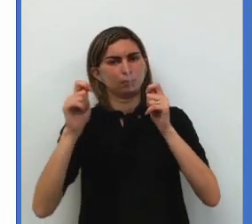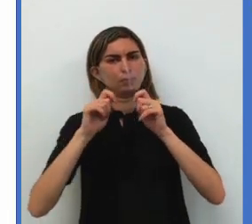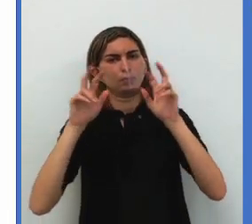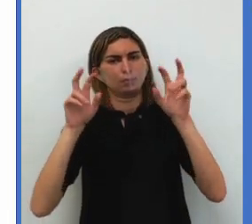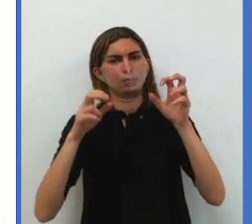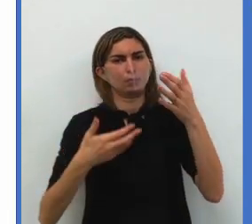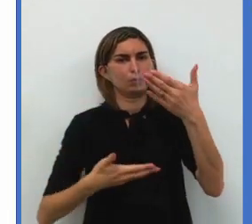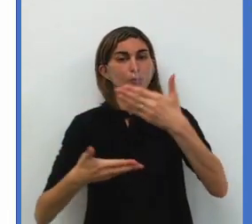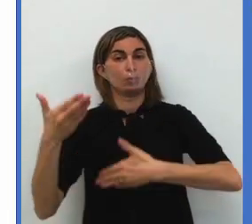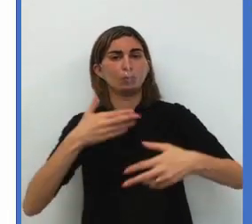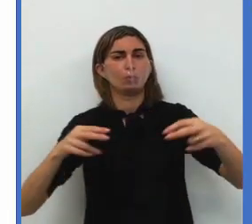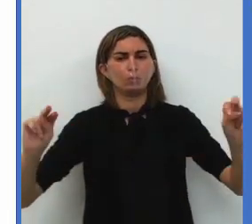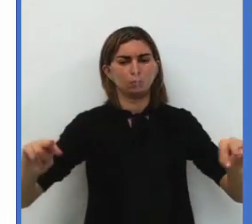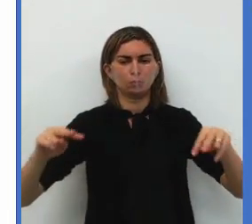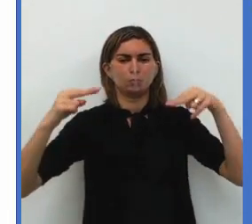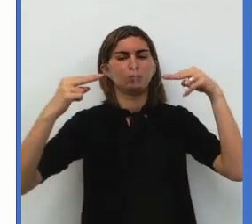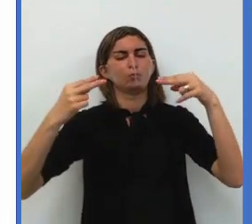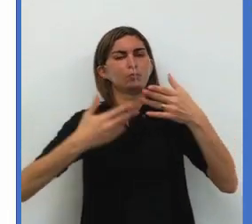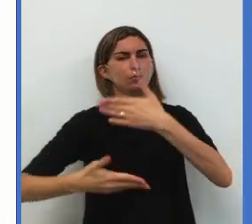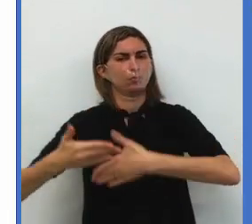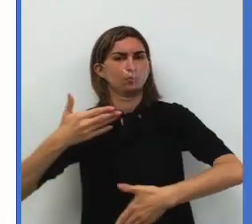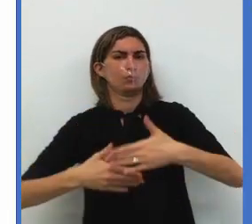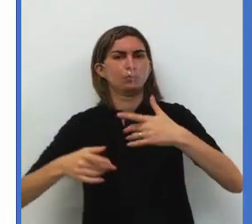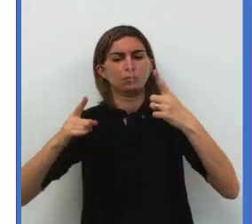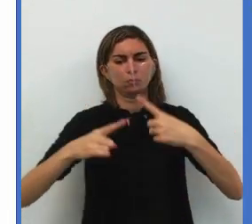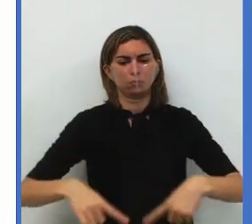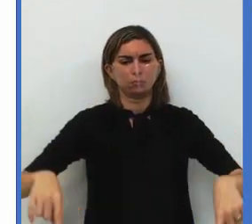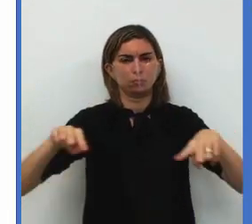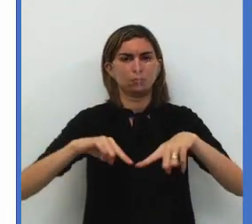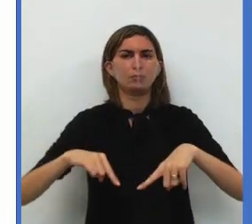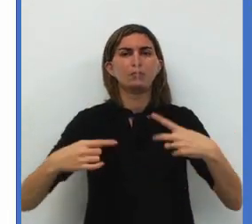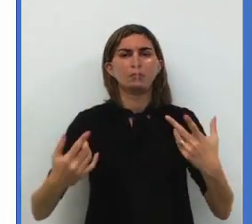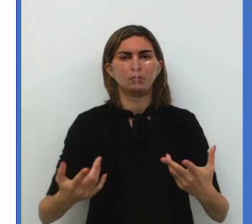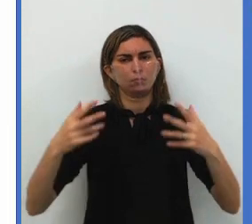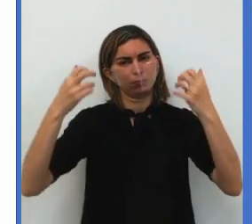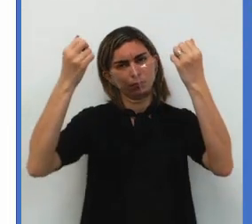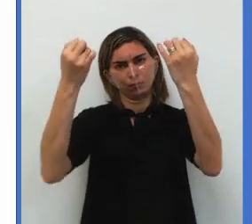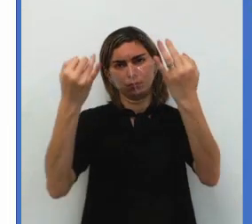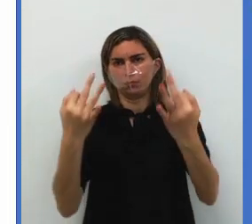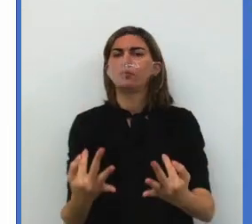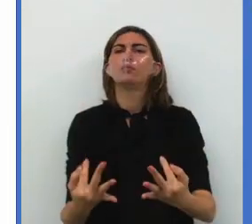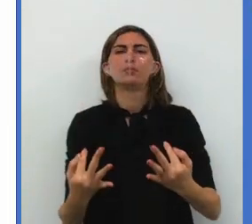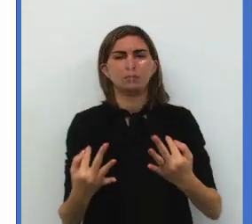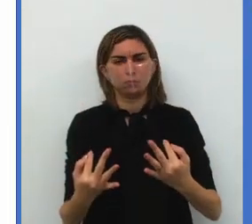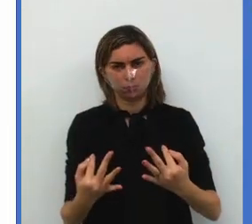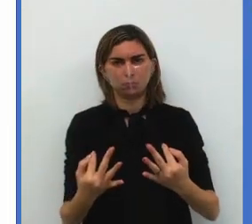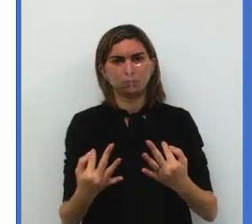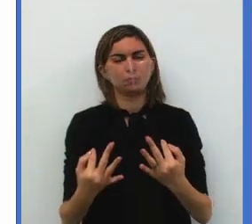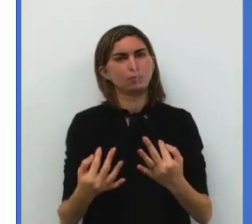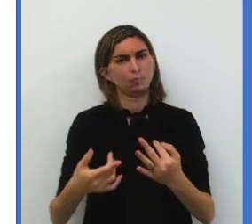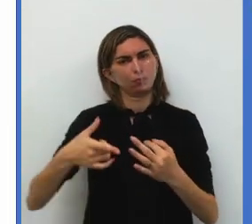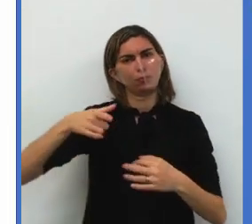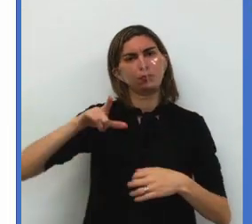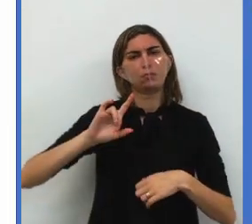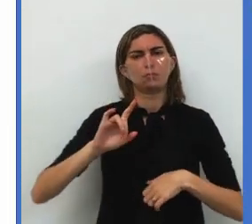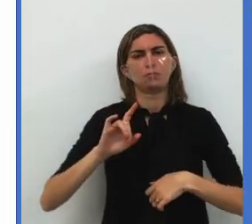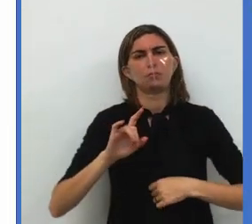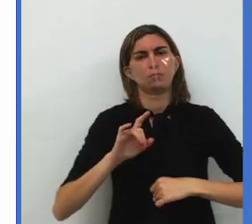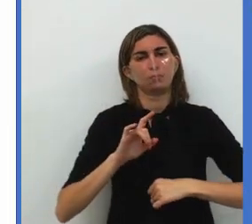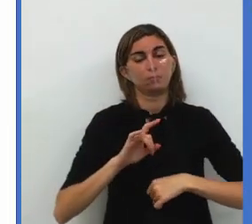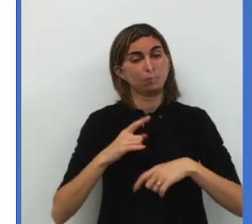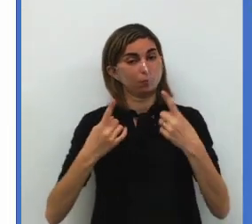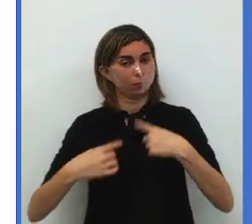entrevista é essa troca de olhares. Então, nós, nessa explicação do que nós já vimos